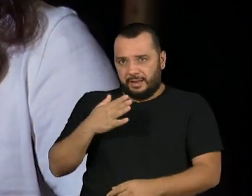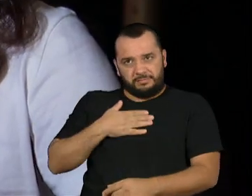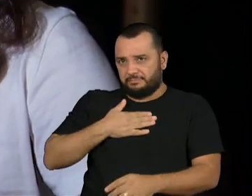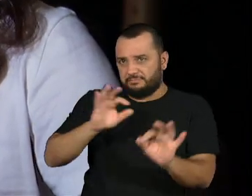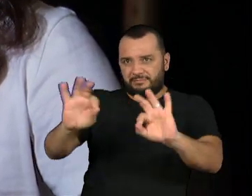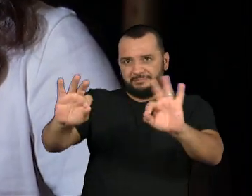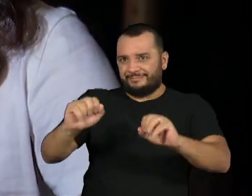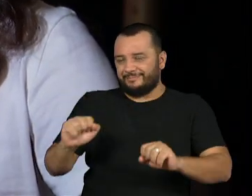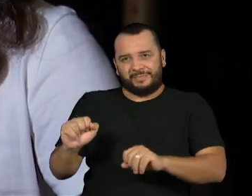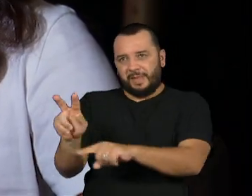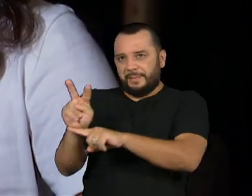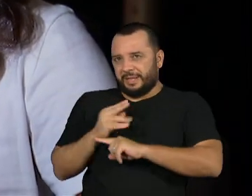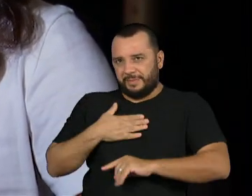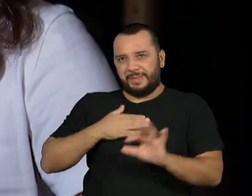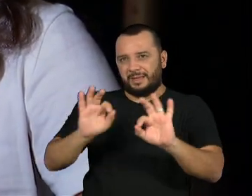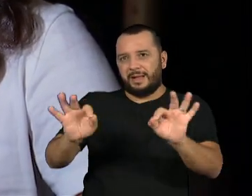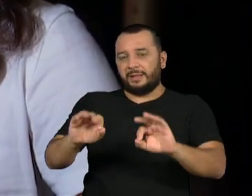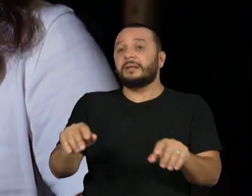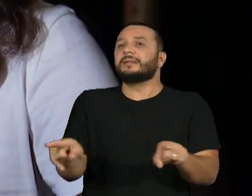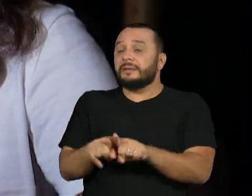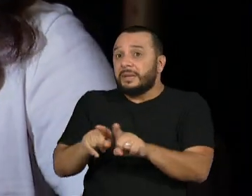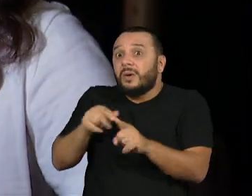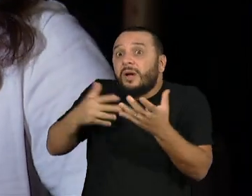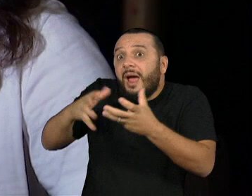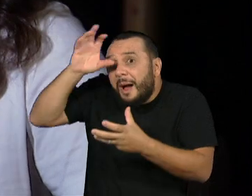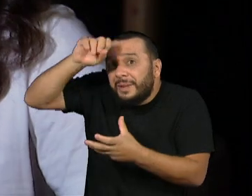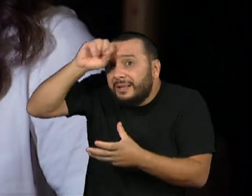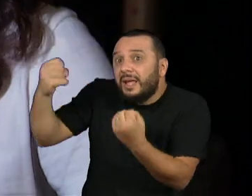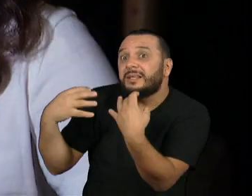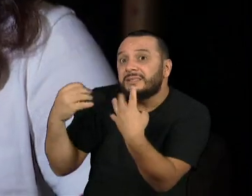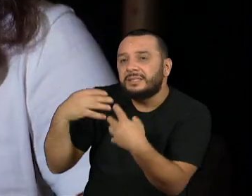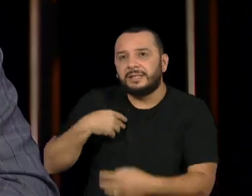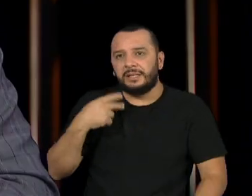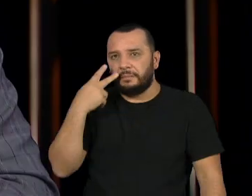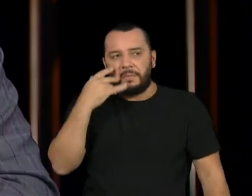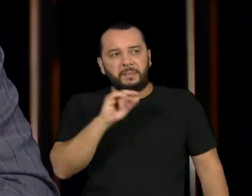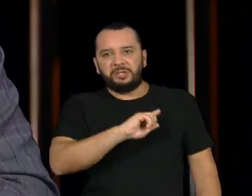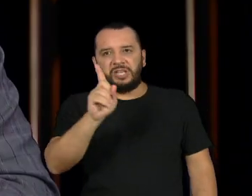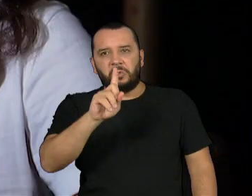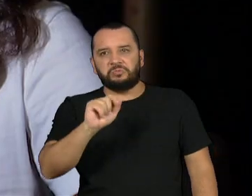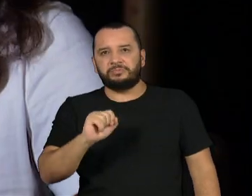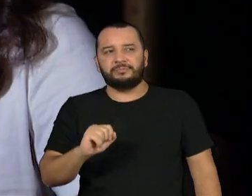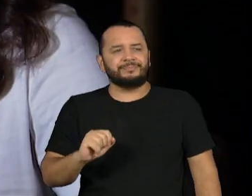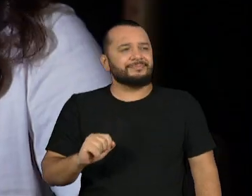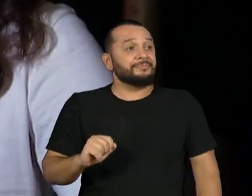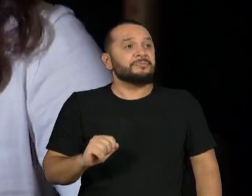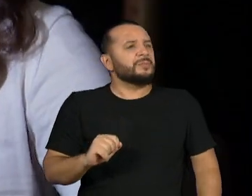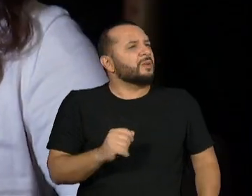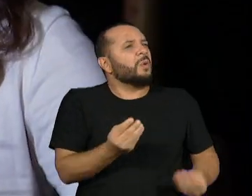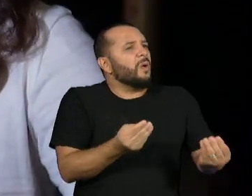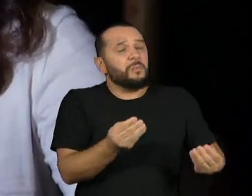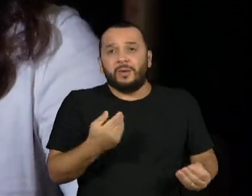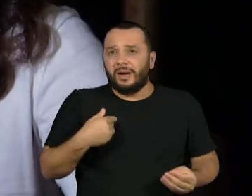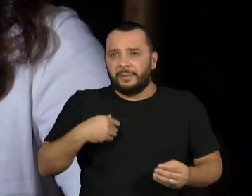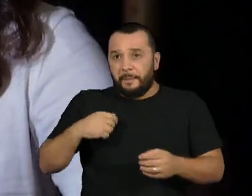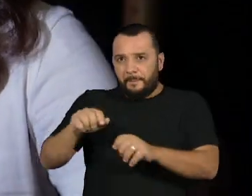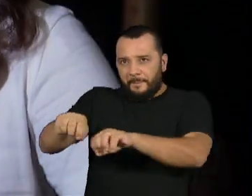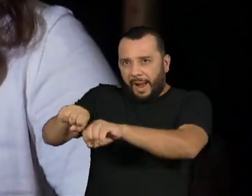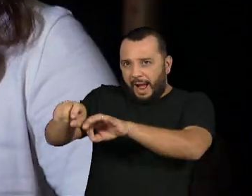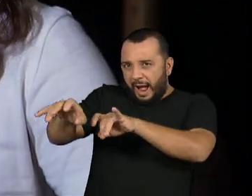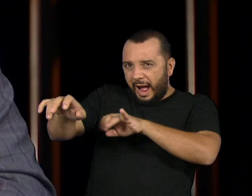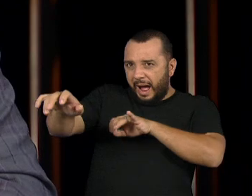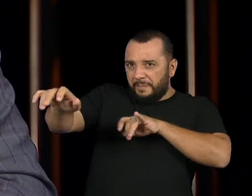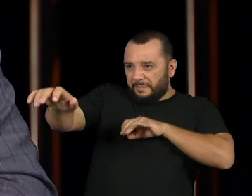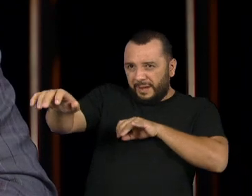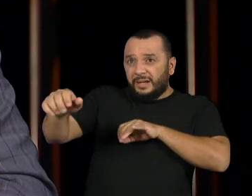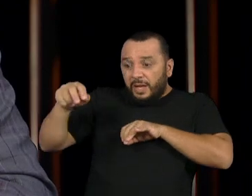fazer coisas que eu queria muito aprender, que ele sabia fazer. Como por exemplo? Ler cartas náuticas, fazer certos nós. Ele falou,